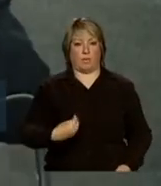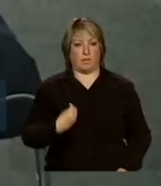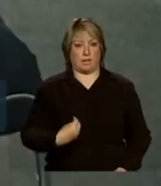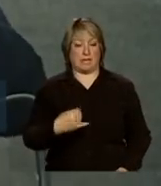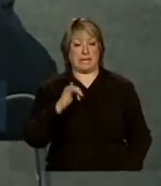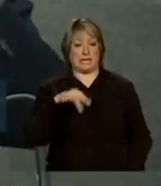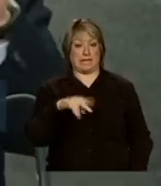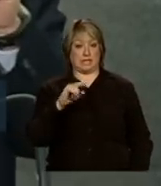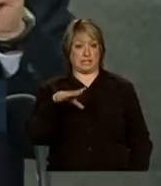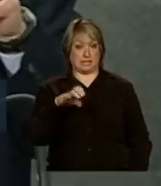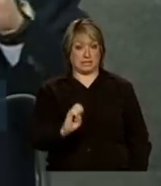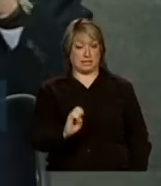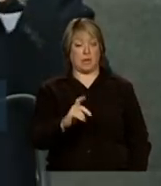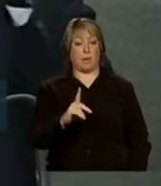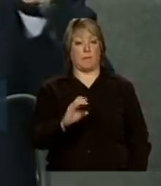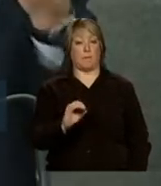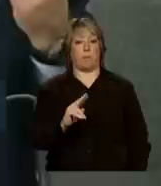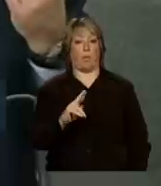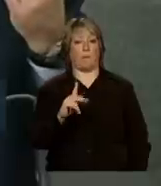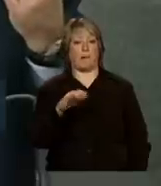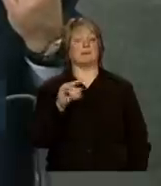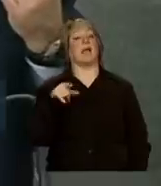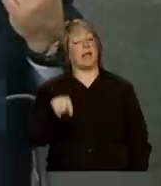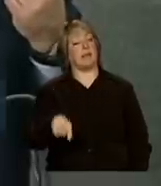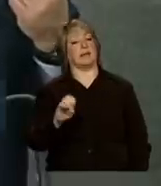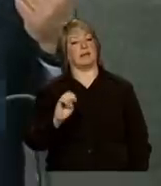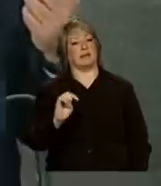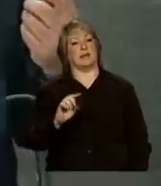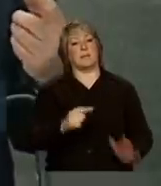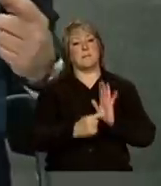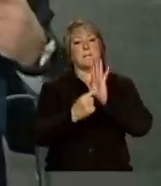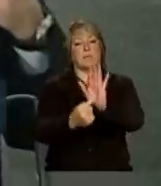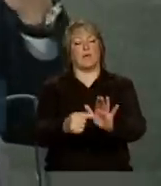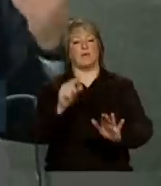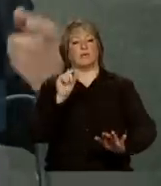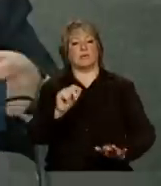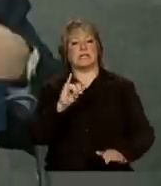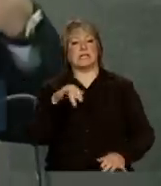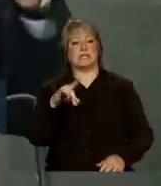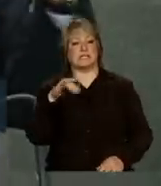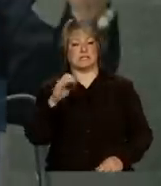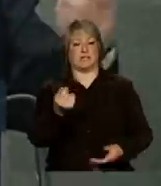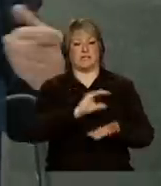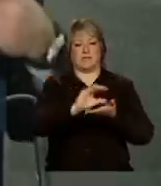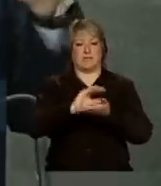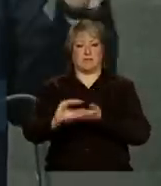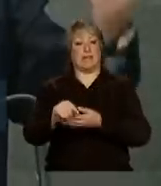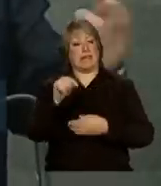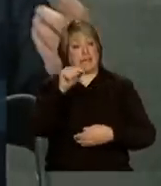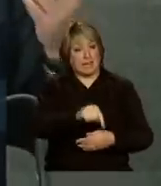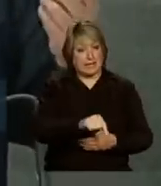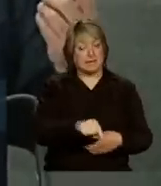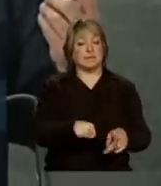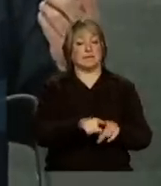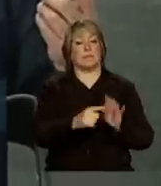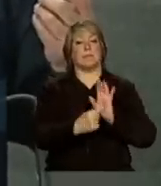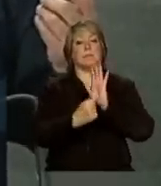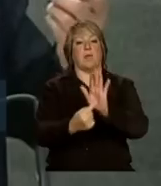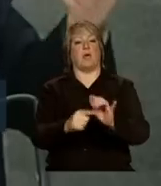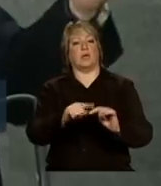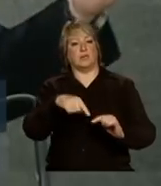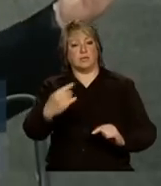poupança é que define o índice de investimentos e o índice de investimentos é que define o crescimento desenvolvimento da